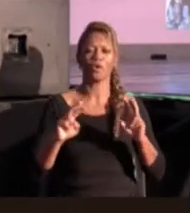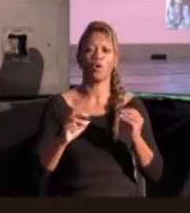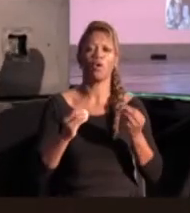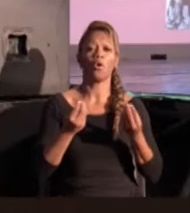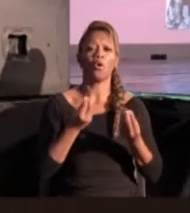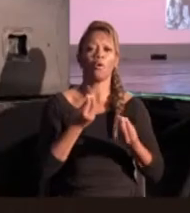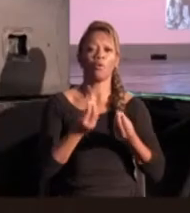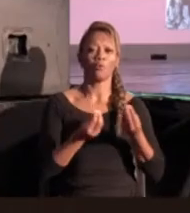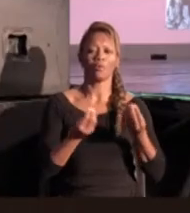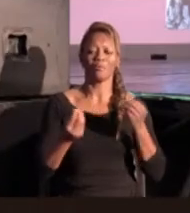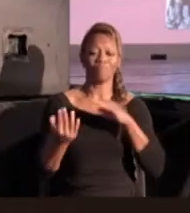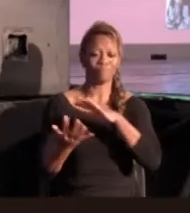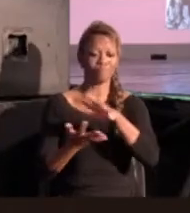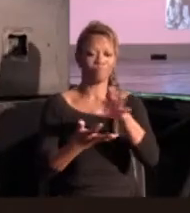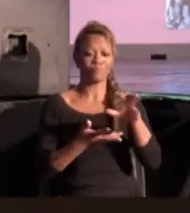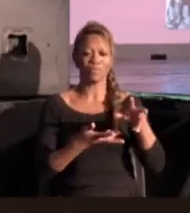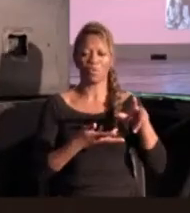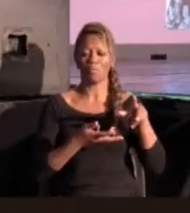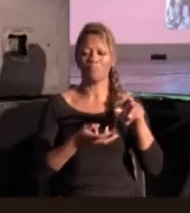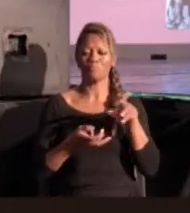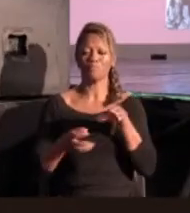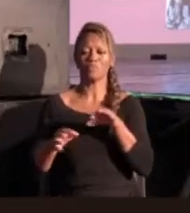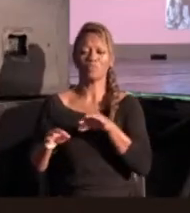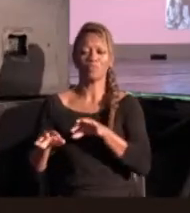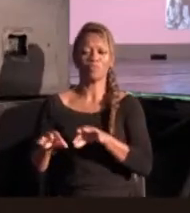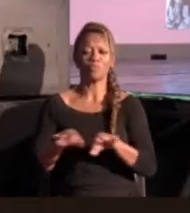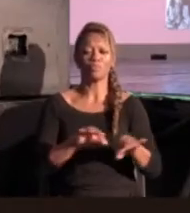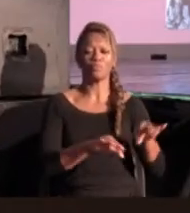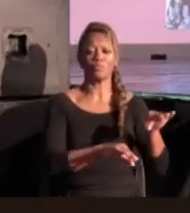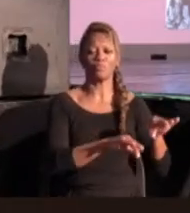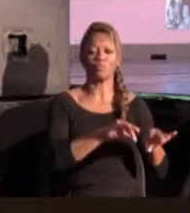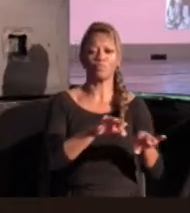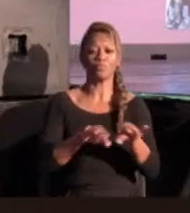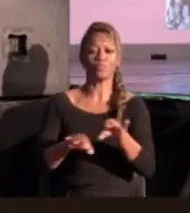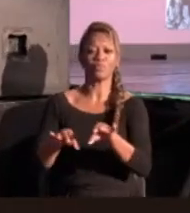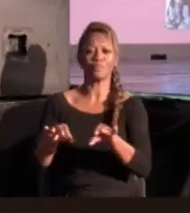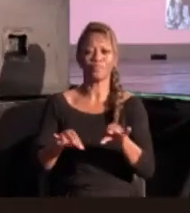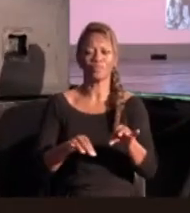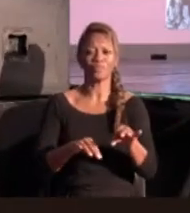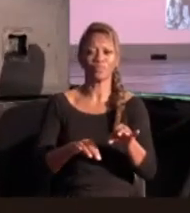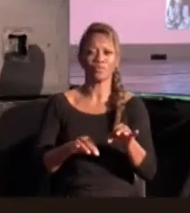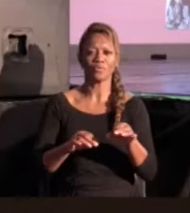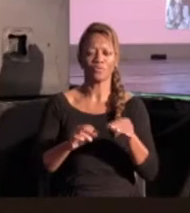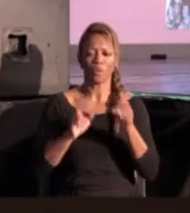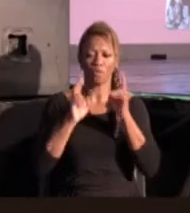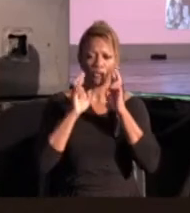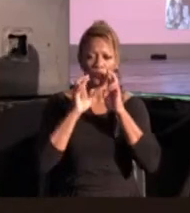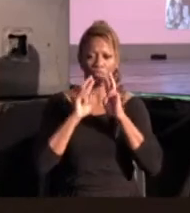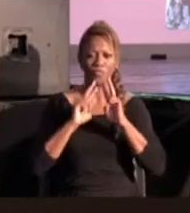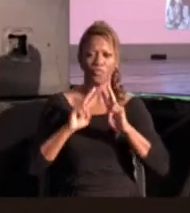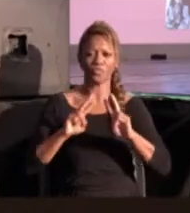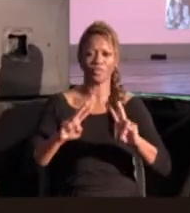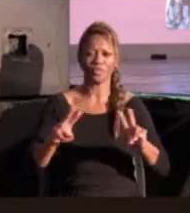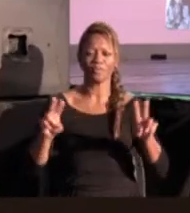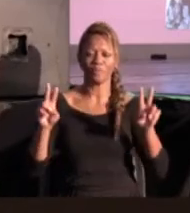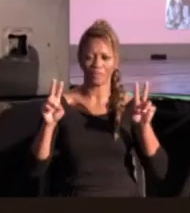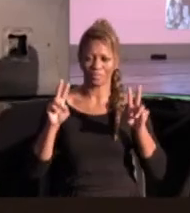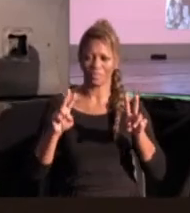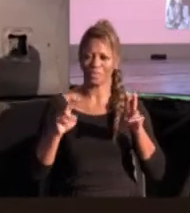Então, quando nós arquitetamos uma teoria, quando nós discorremos a partir